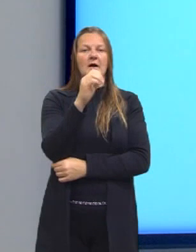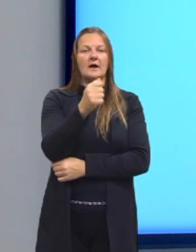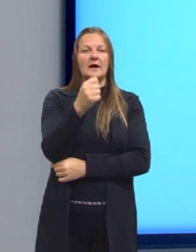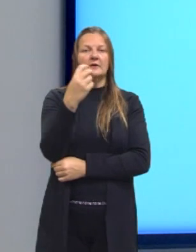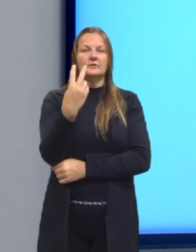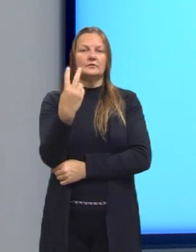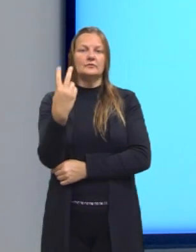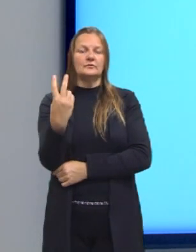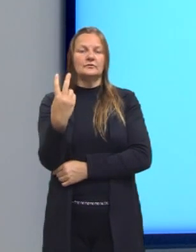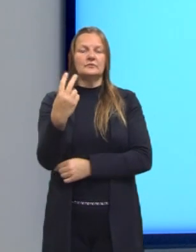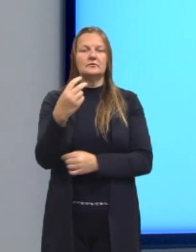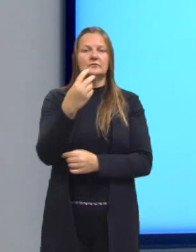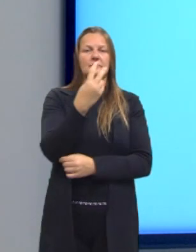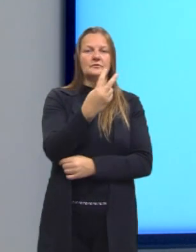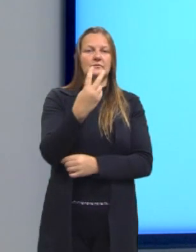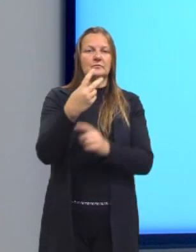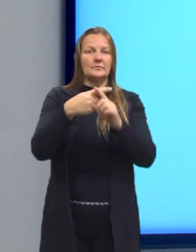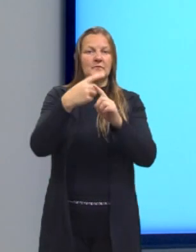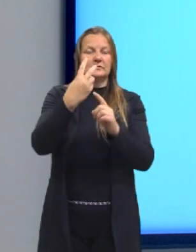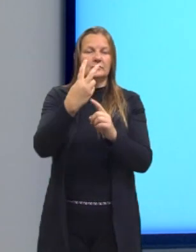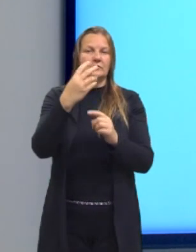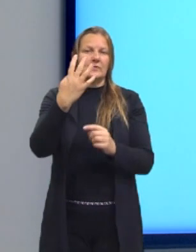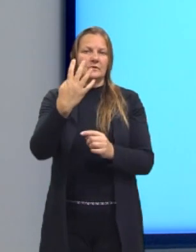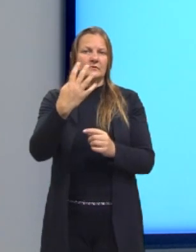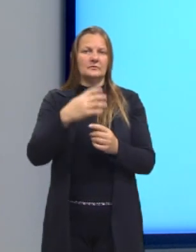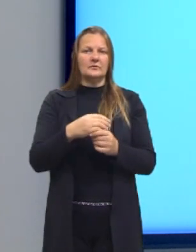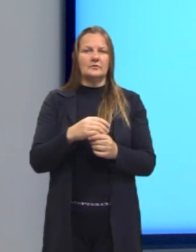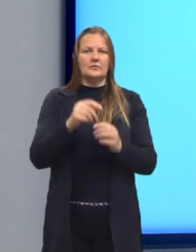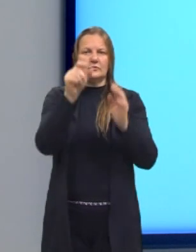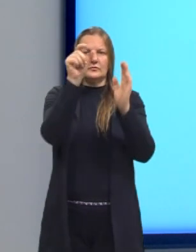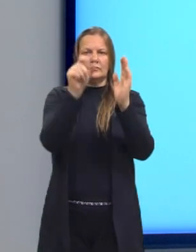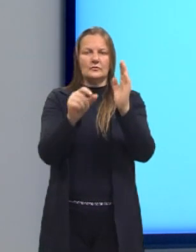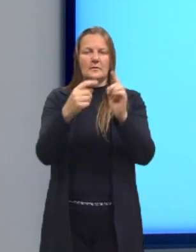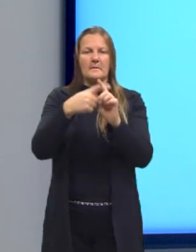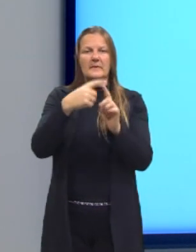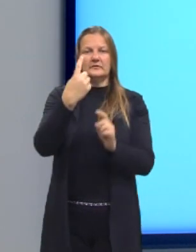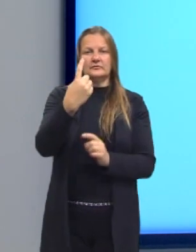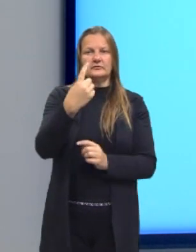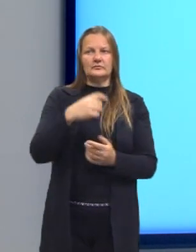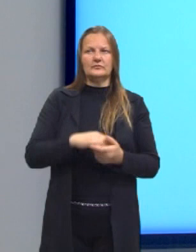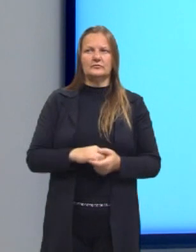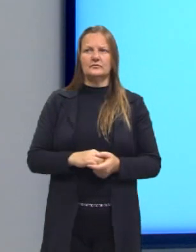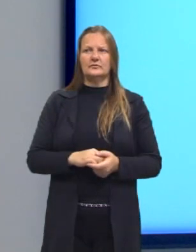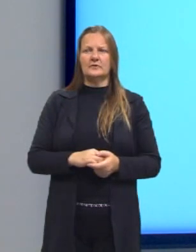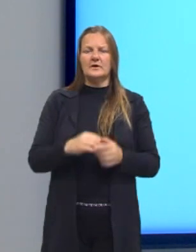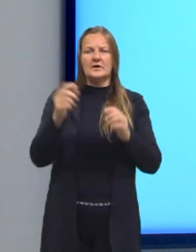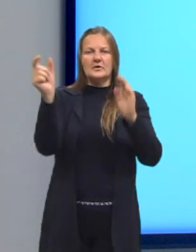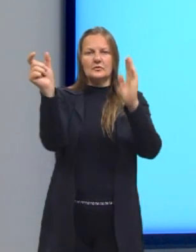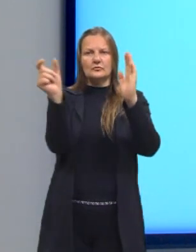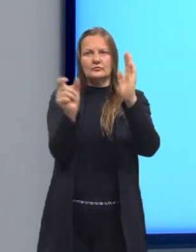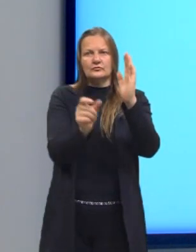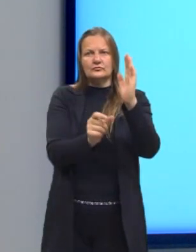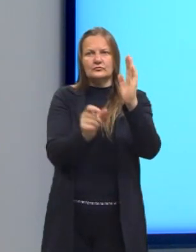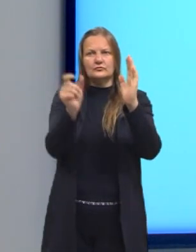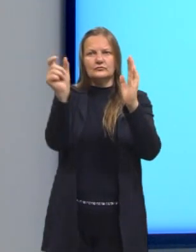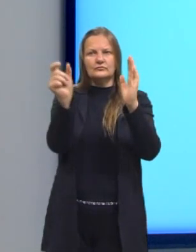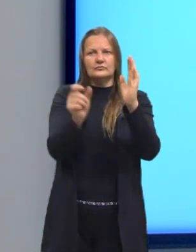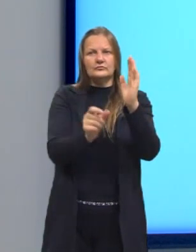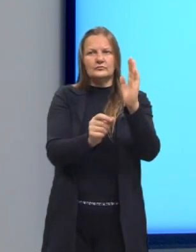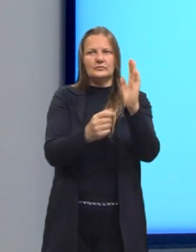+ 2 = 4 que seria a ordem da Matriz mais um o mesmo aconteceria para o